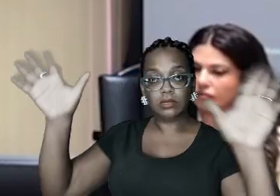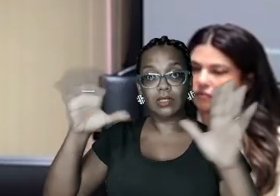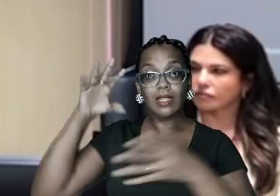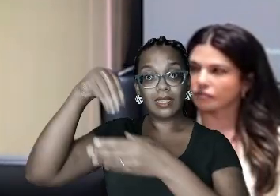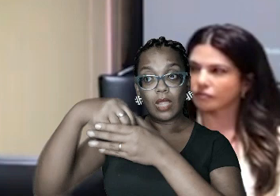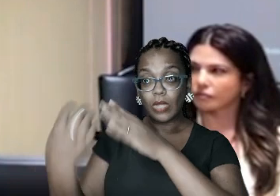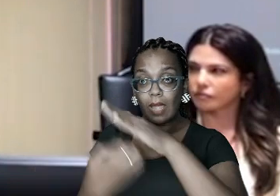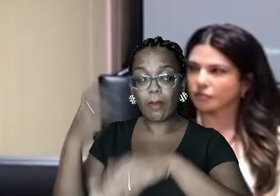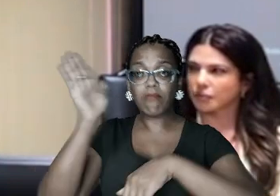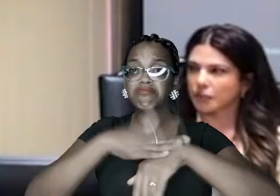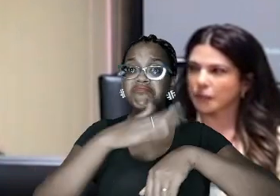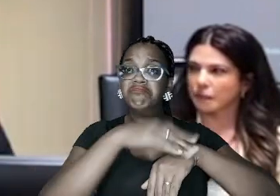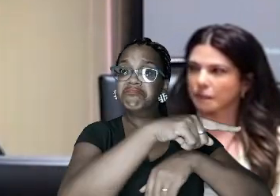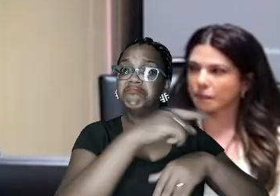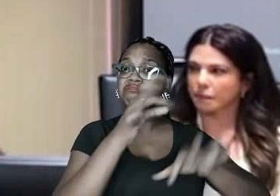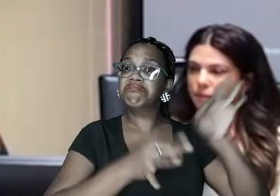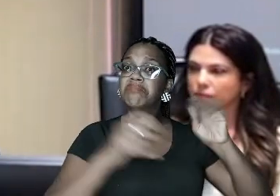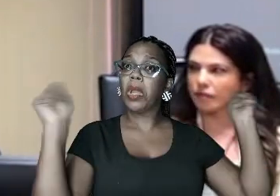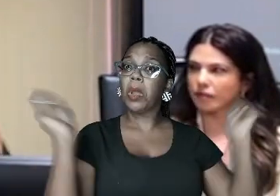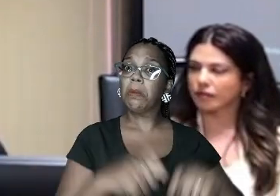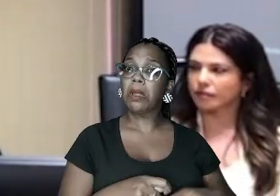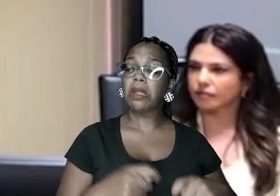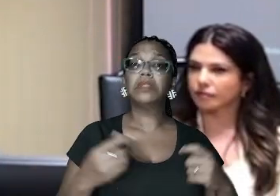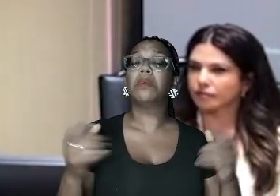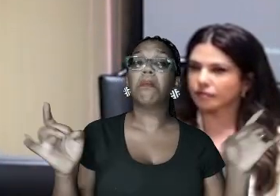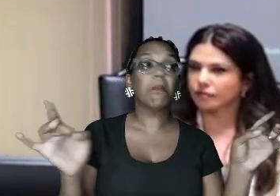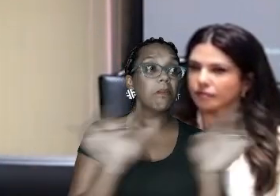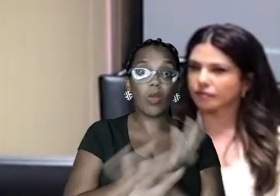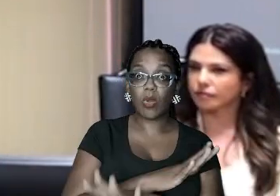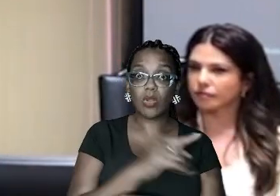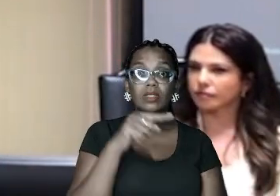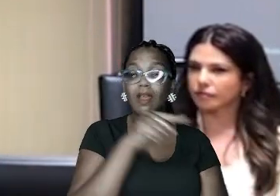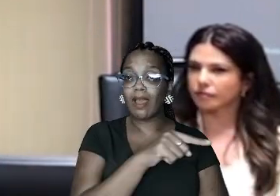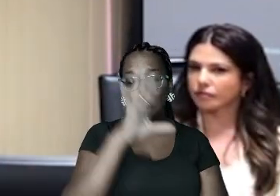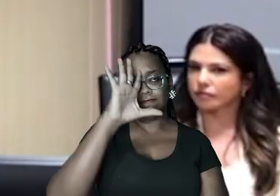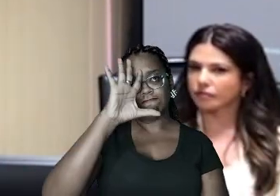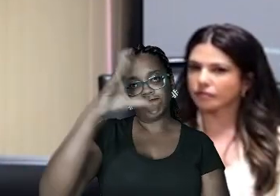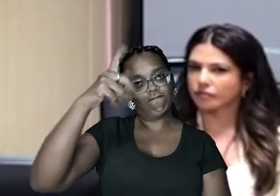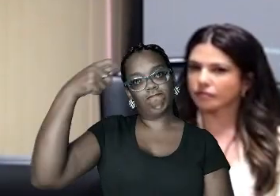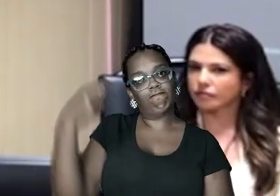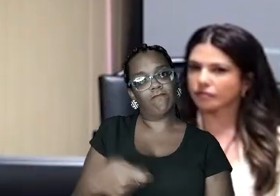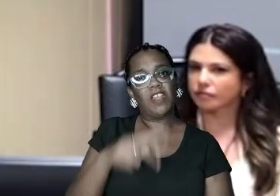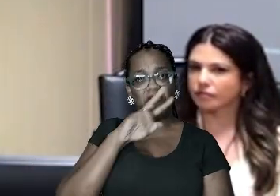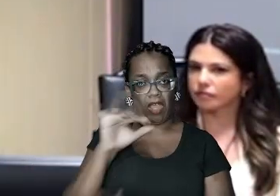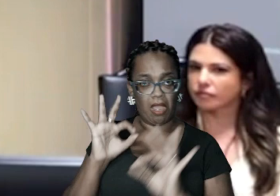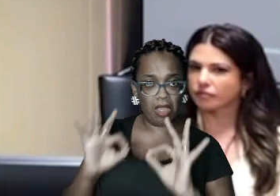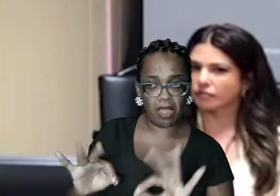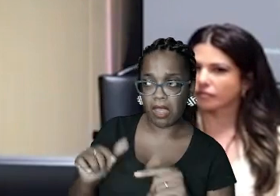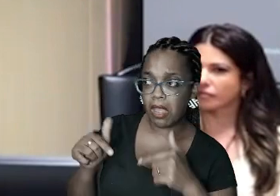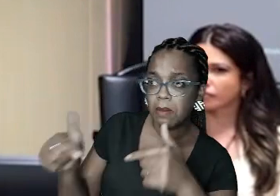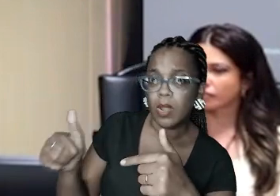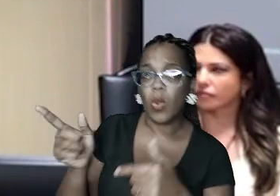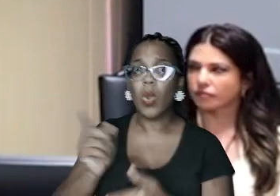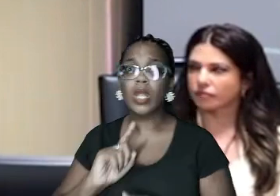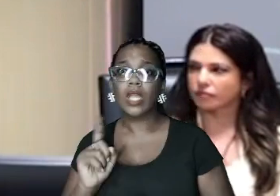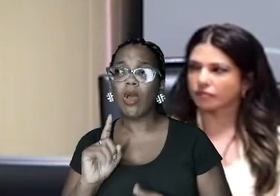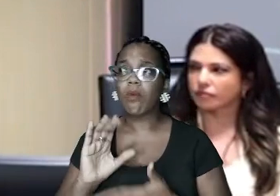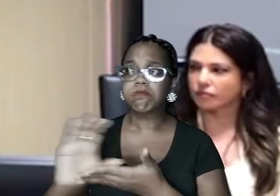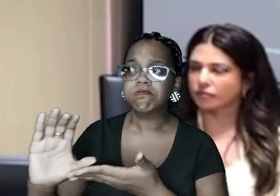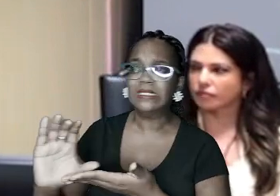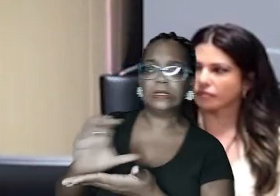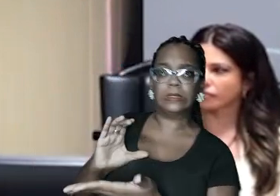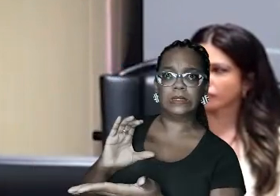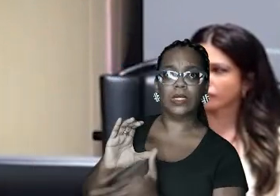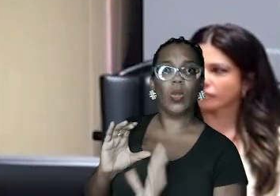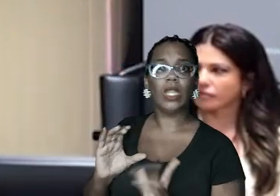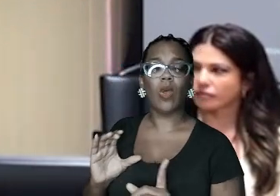as informações de relevo do seio da companhia e possa ele próprio como juiz competente como a doutrina bem aponta eh Ali decidisse vai realmente